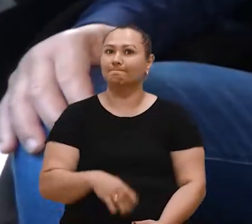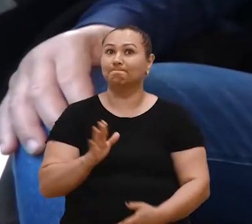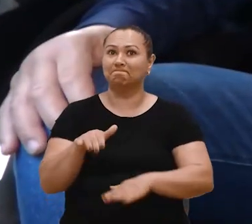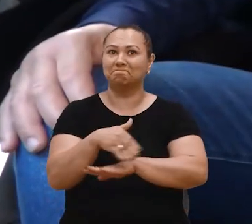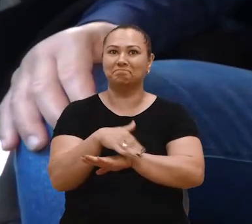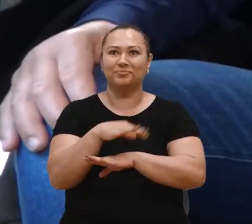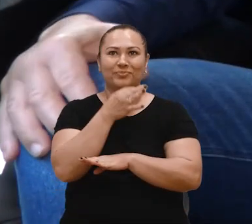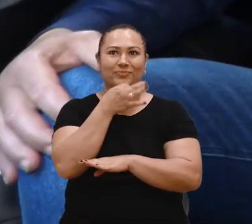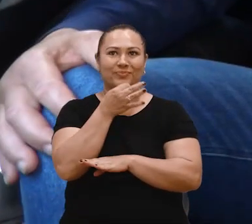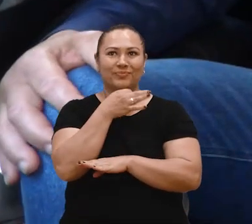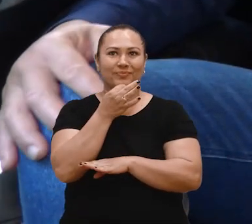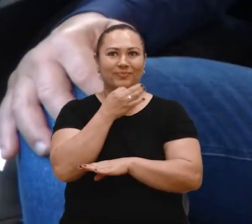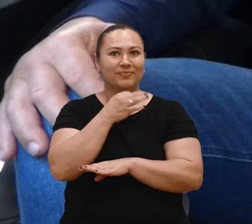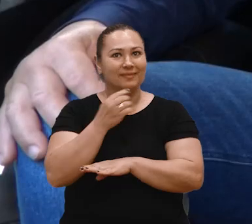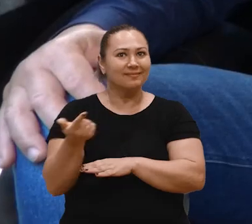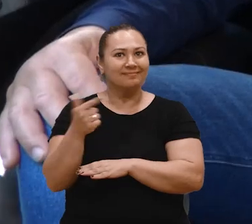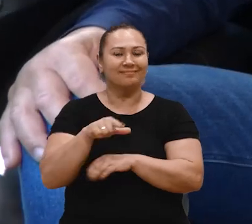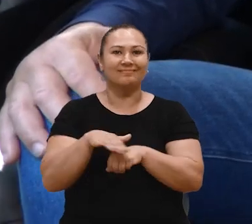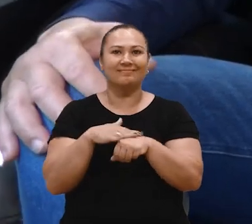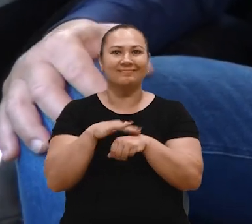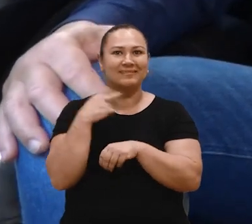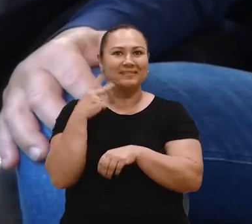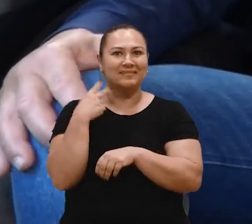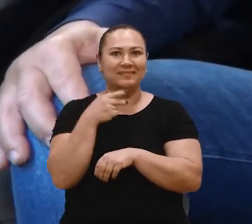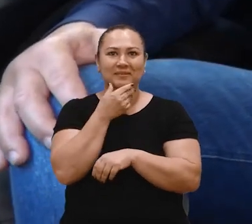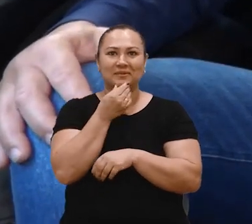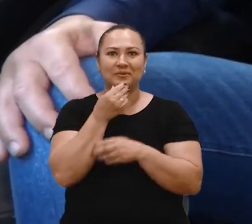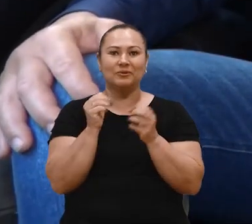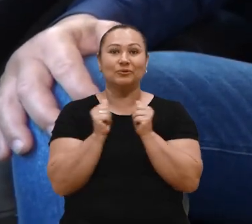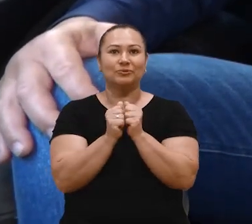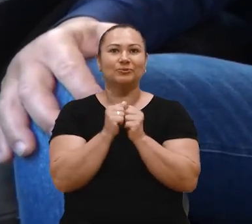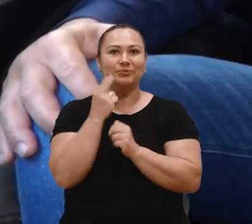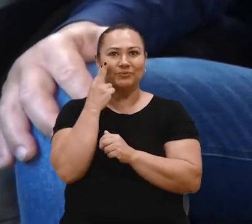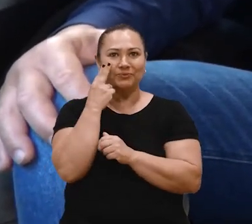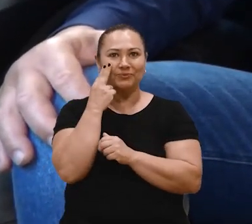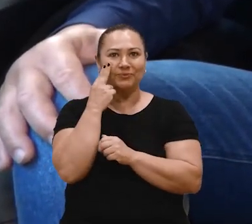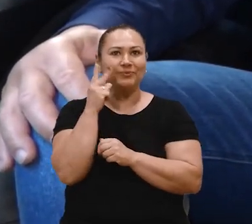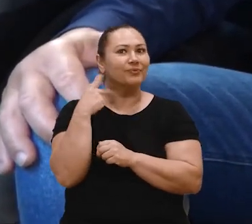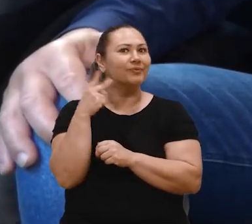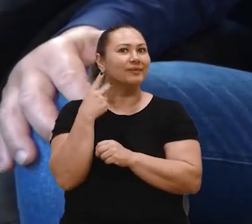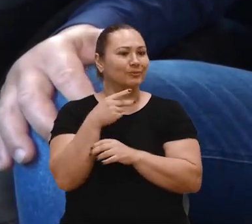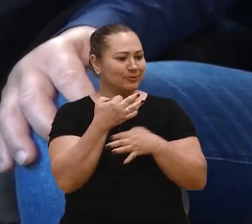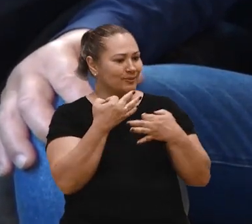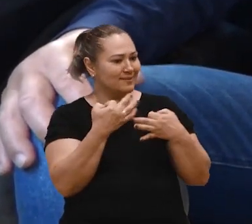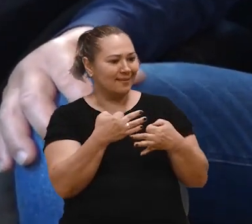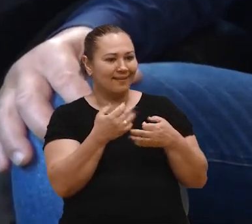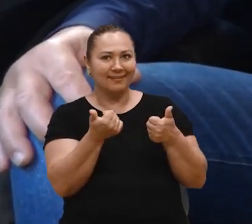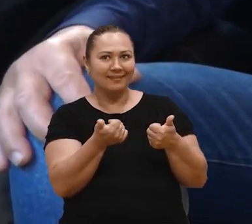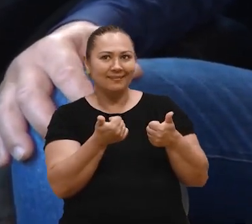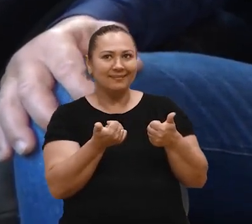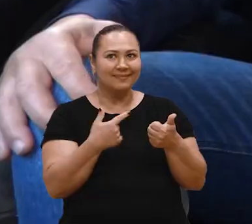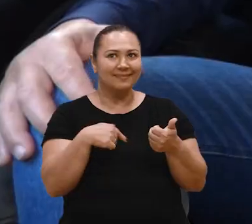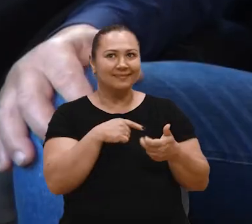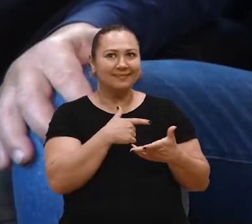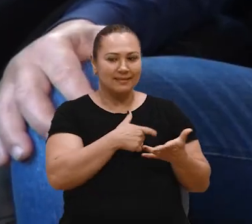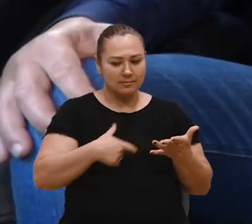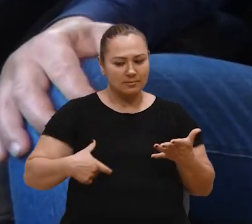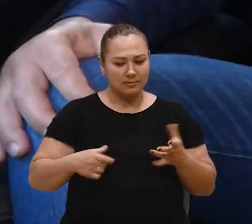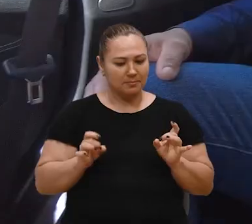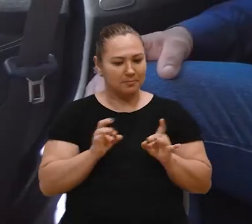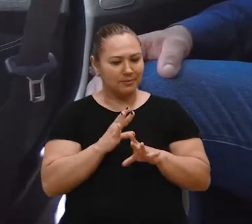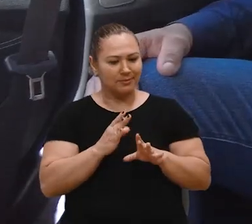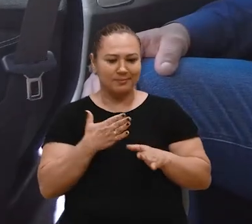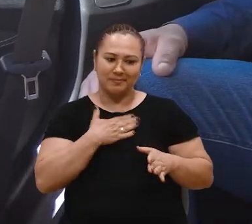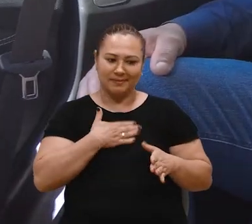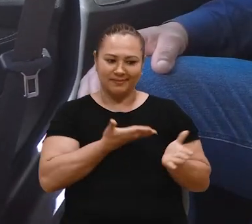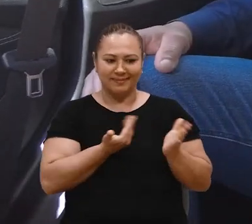Bora pras ruas de Caxias, mais uma edição do Fala Vereador de Carona, hoje com o Sandro Fantinel. Vereador, tudo certo? Sinto colocado, seja bem-vindo ao nosso carro.